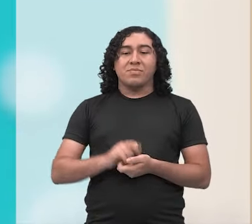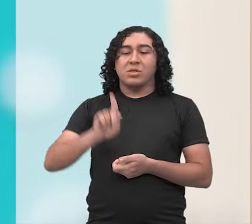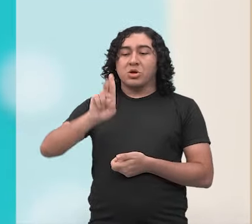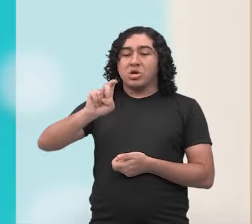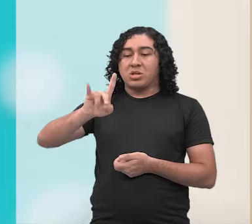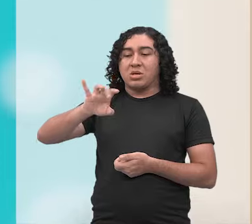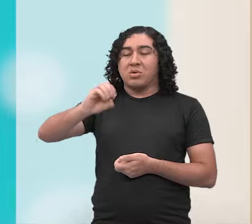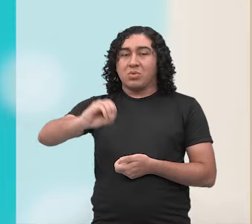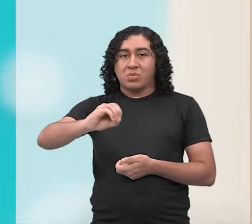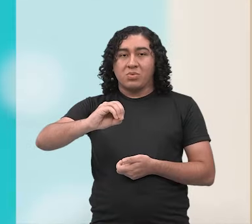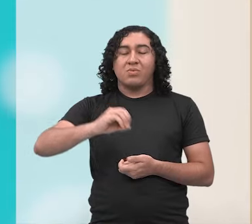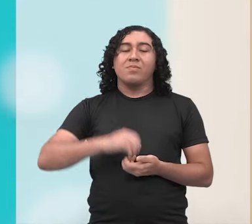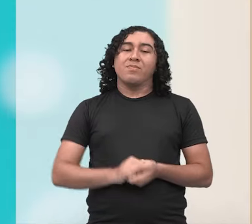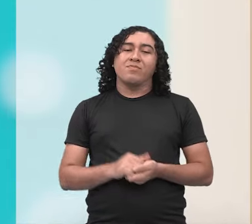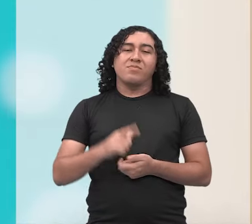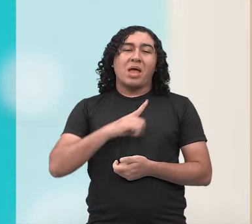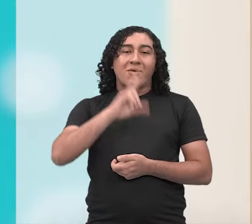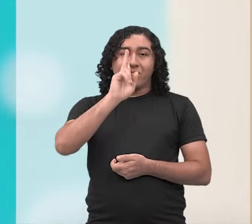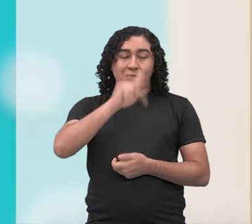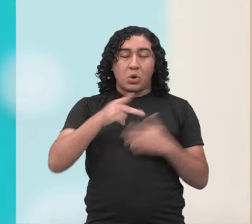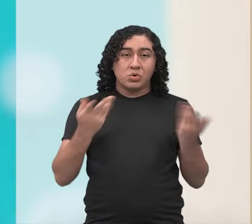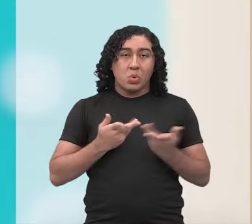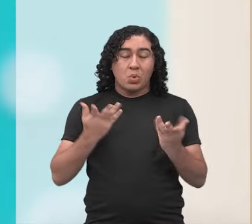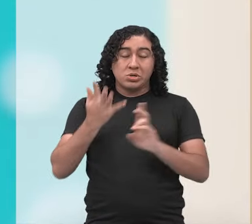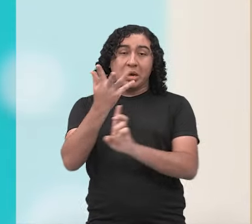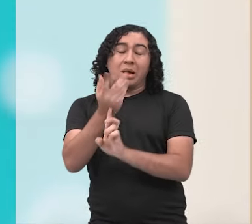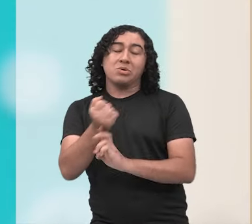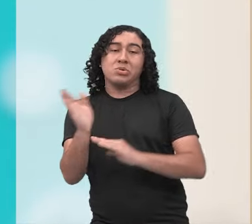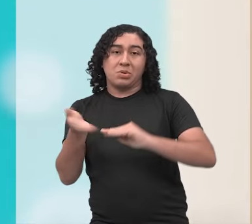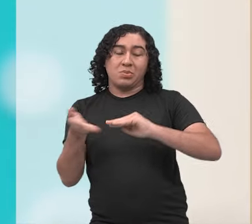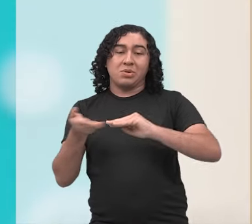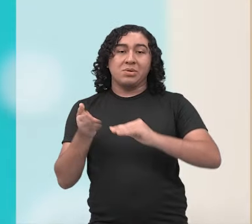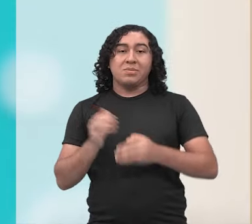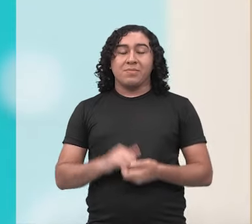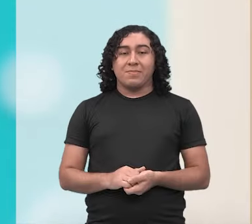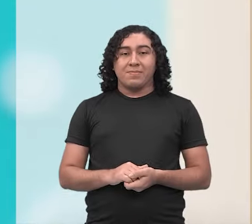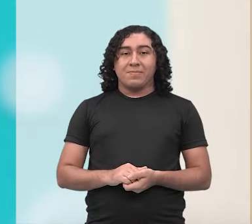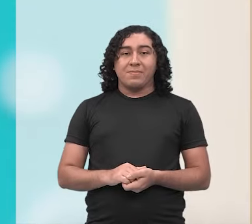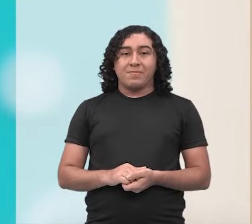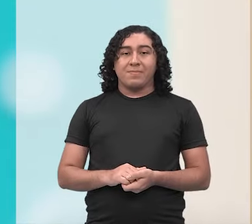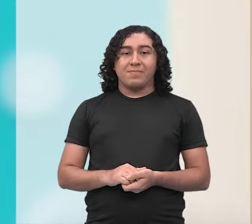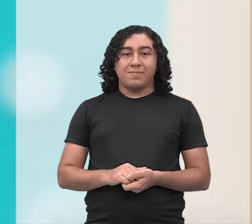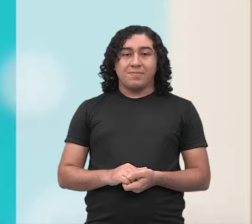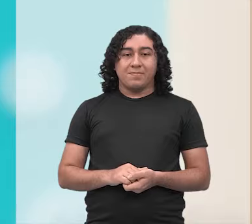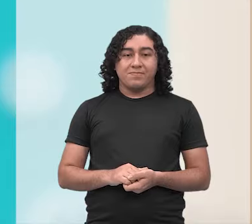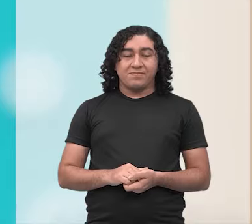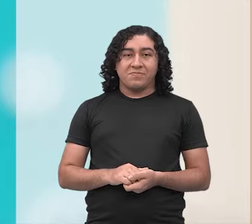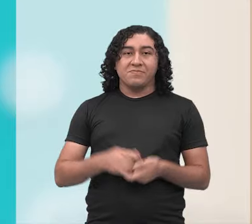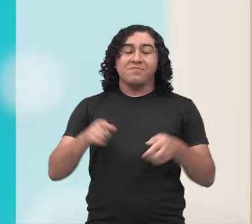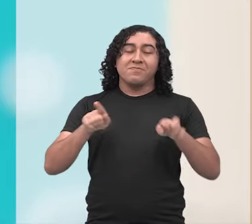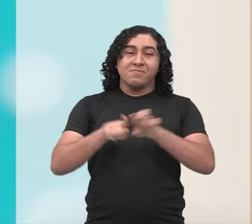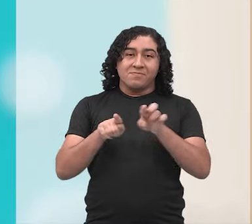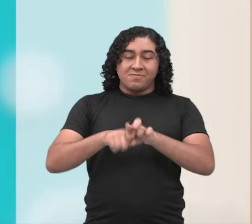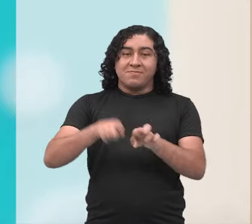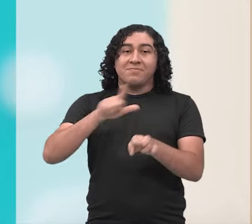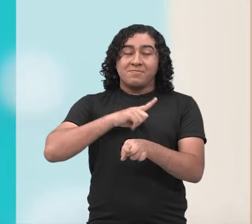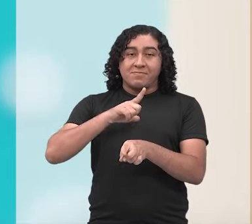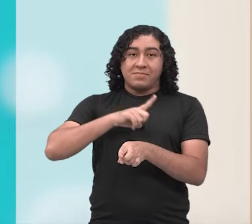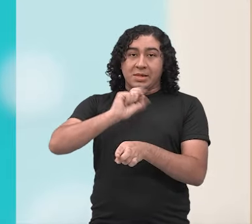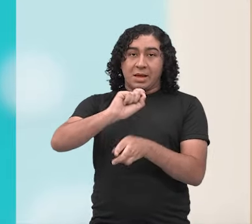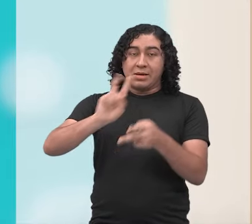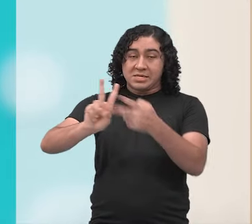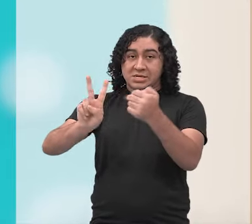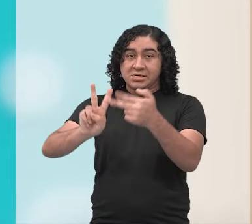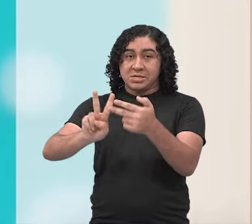está muito, muito forte hoje nas artes contemporâneas. Então, também nós temos a arte indígena, que envolve todo